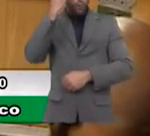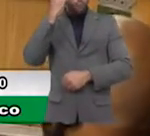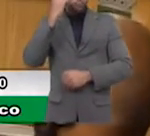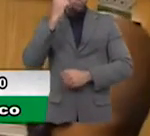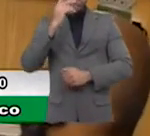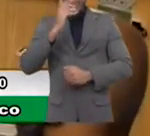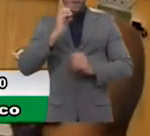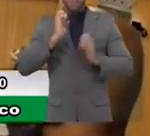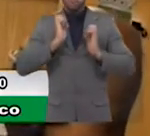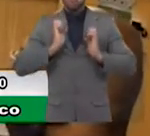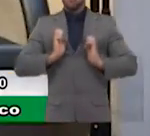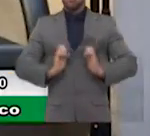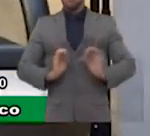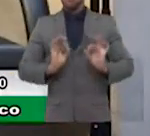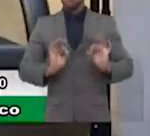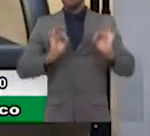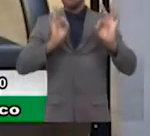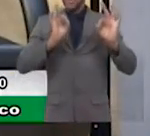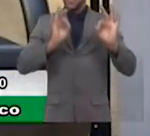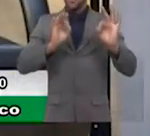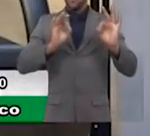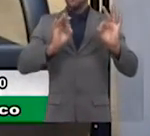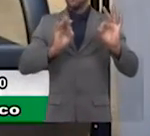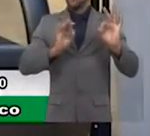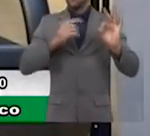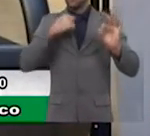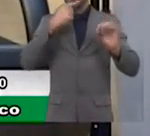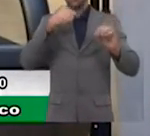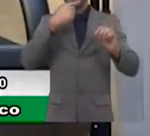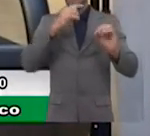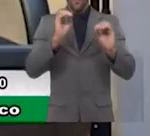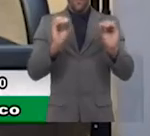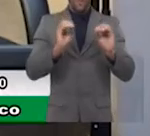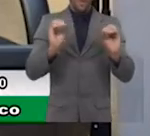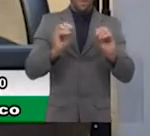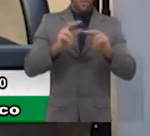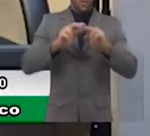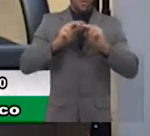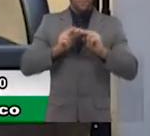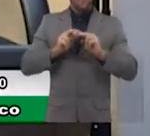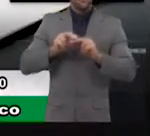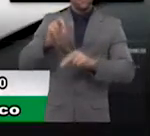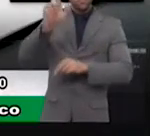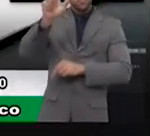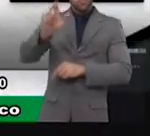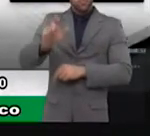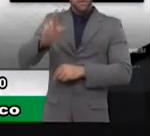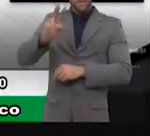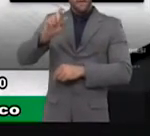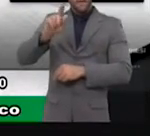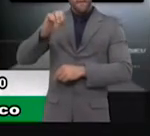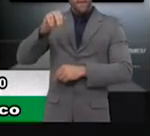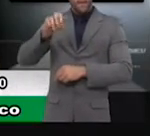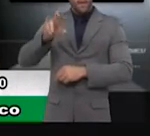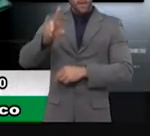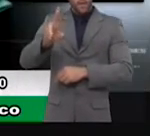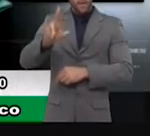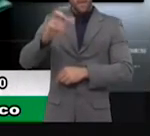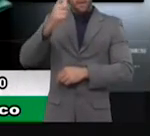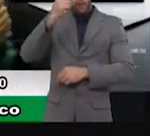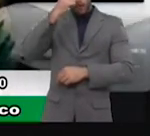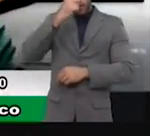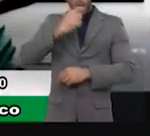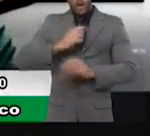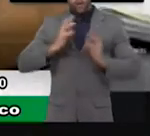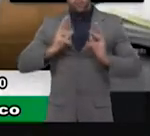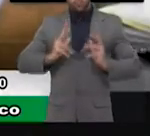notório, um caráter indiscutível. Então, deixar aqui ao doutor Wagner, que leve o nosso abraço ao vereador, que tinha um